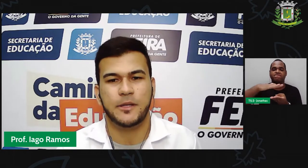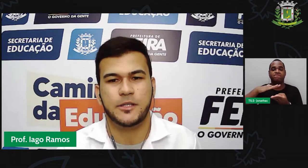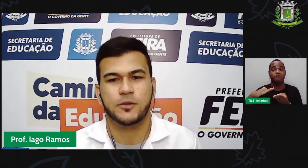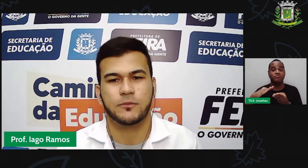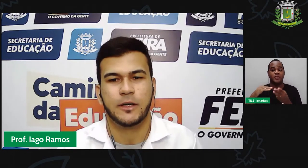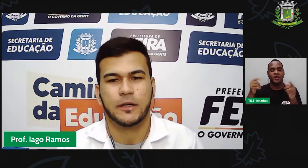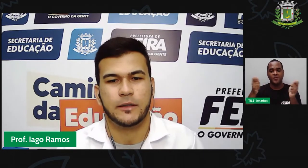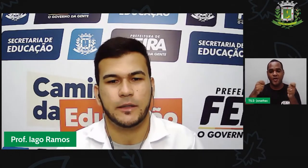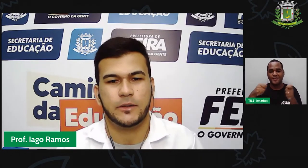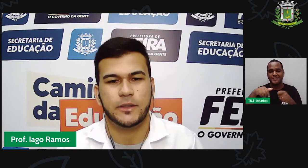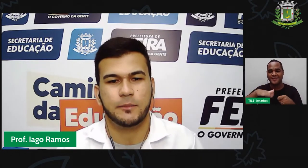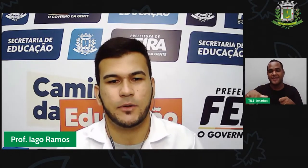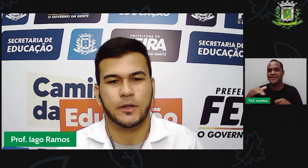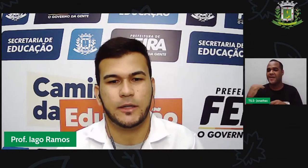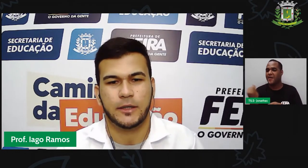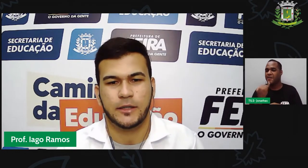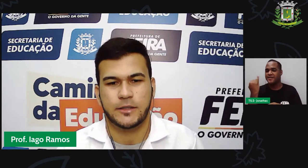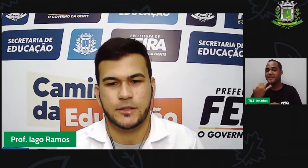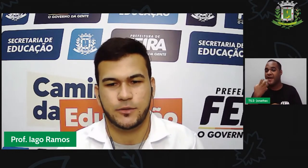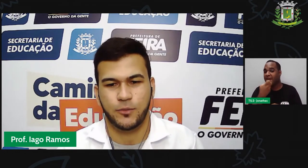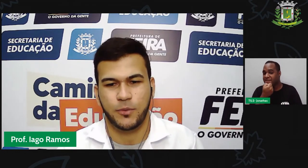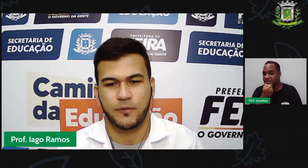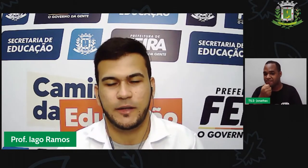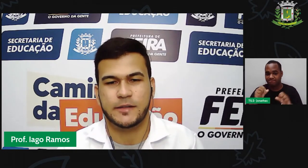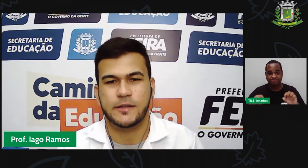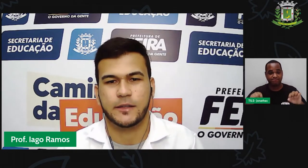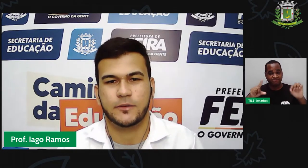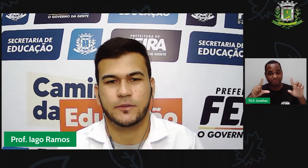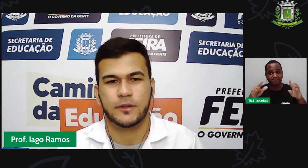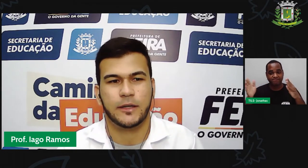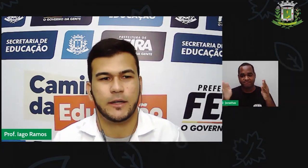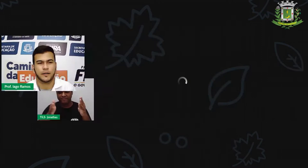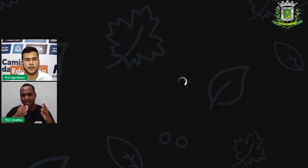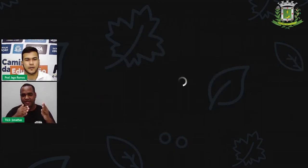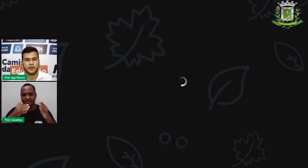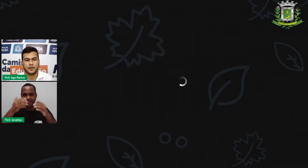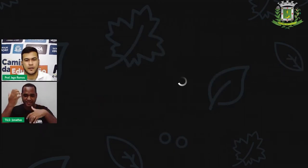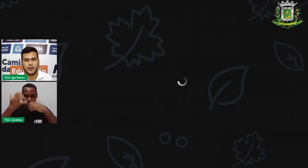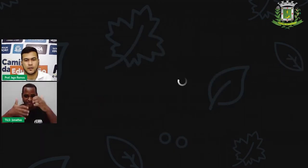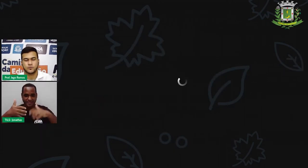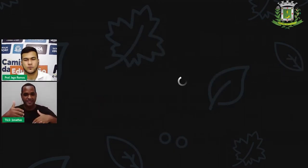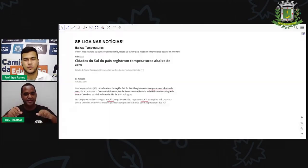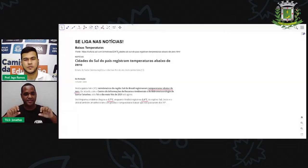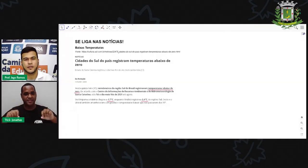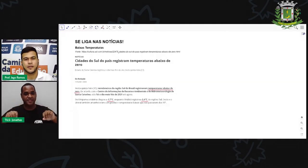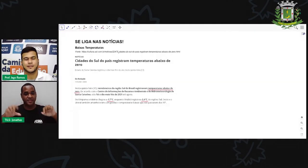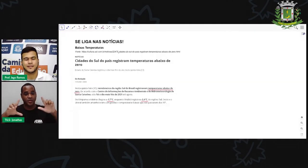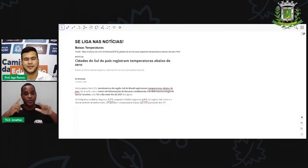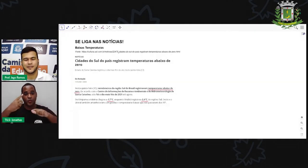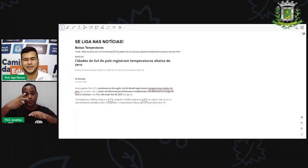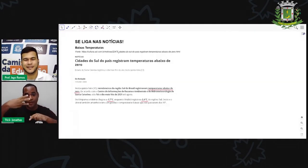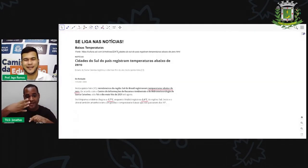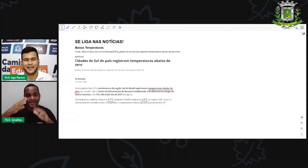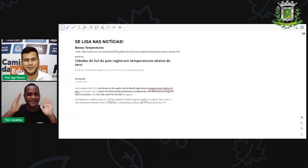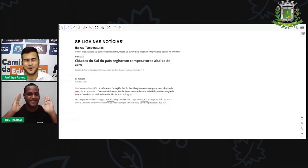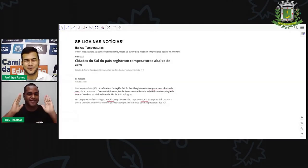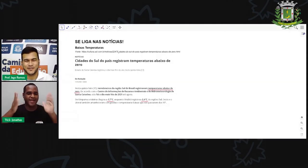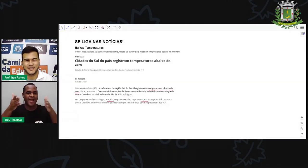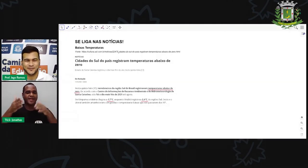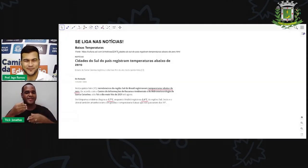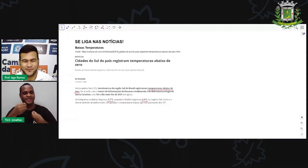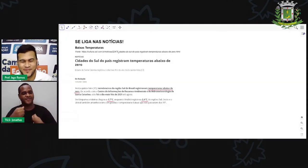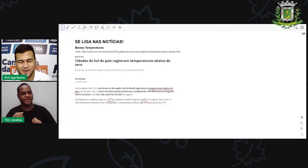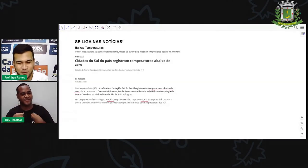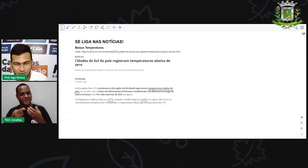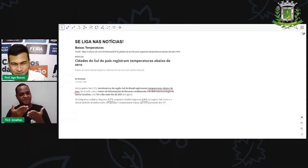rapidinho, tá demora, já estou providenciando em um, dois, três, olha a tela aí para